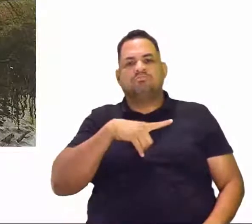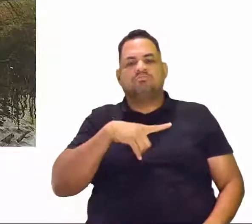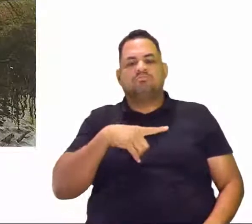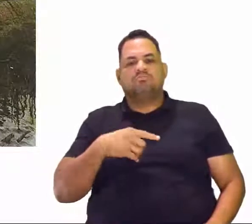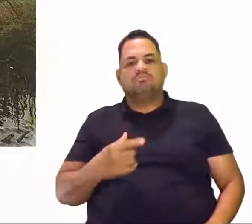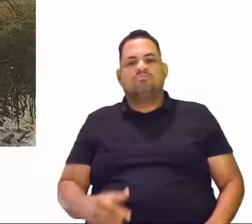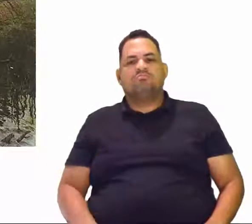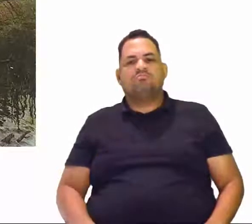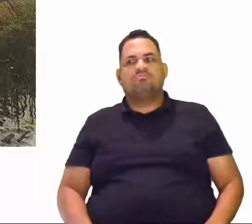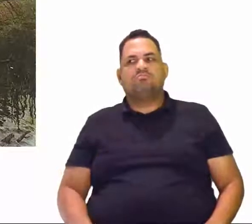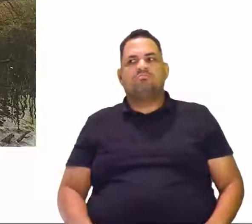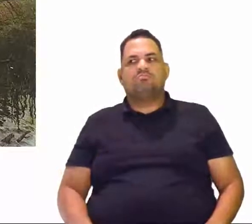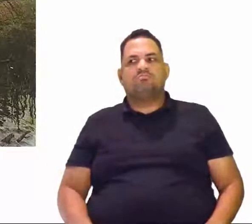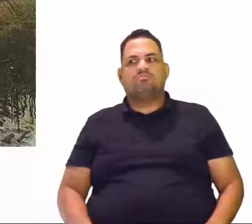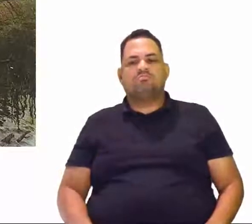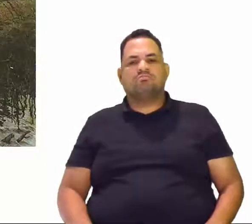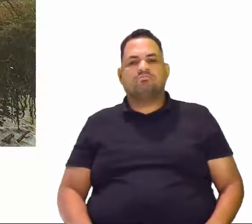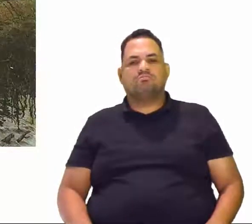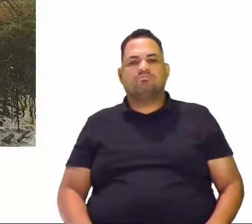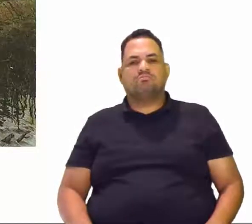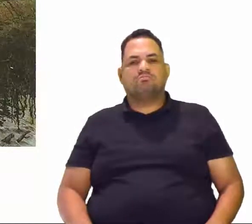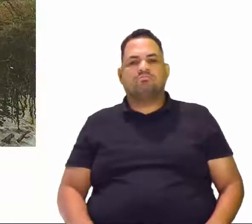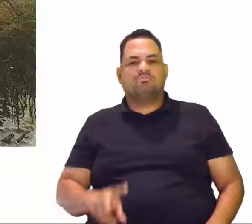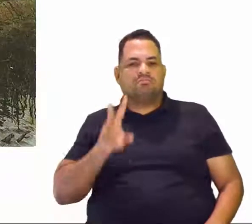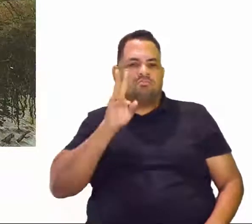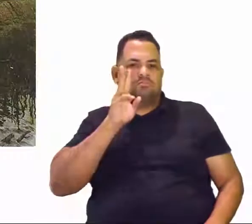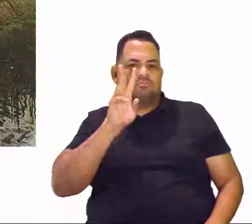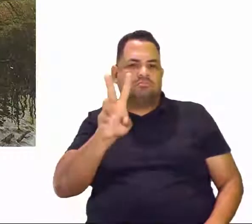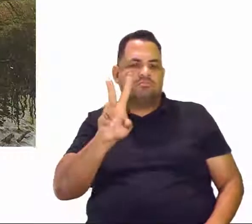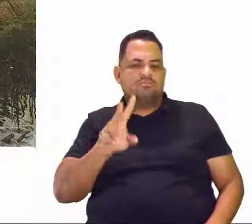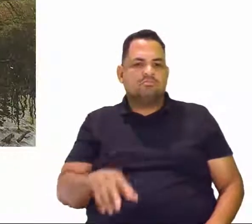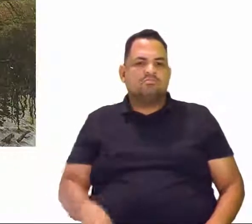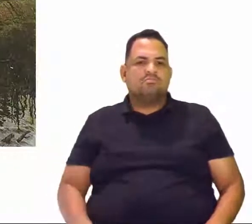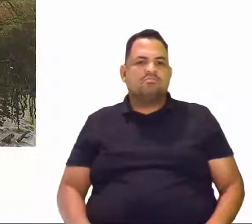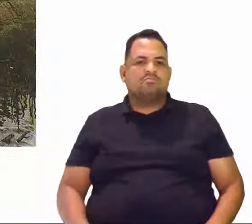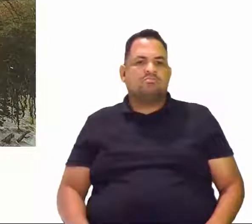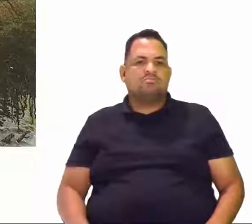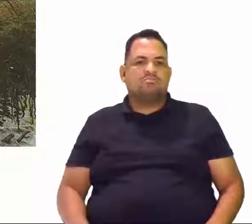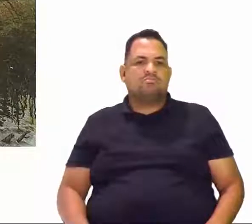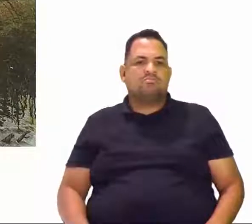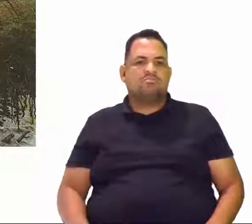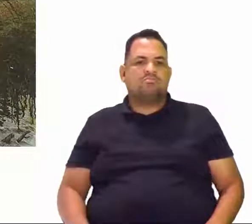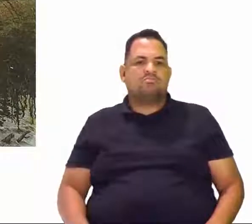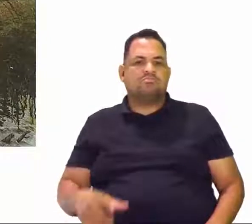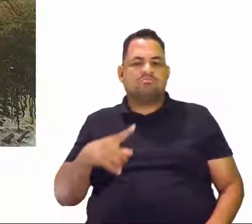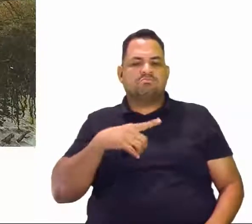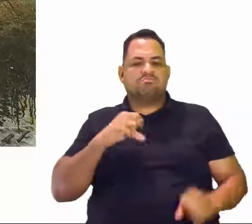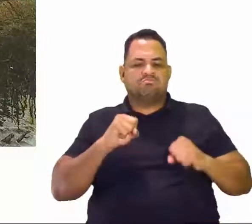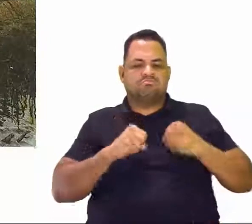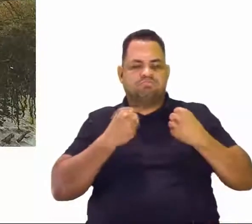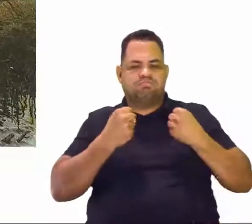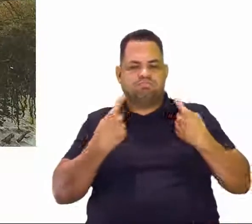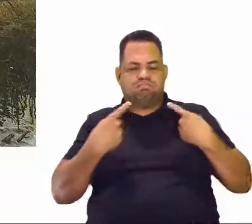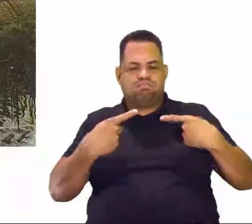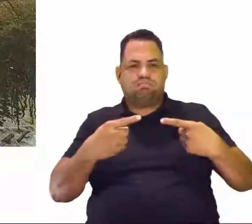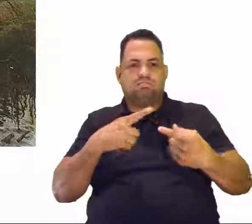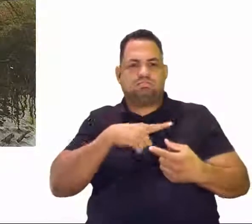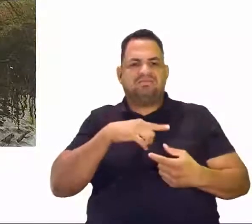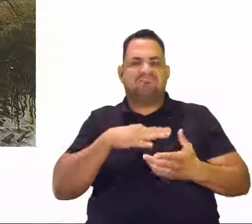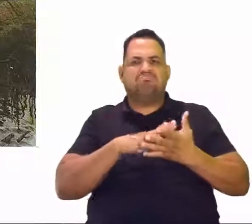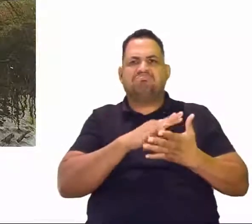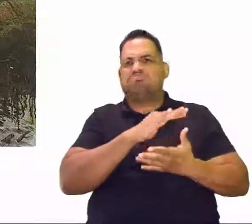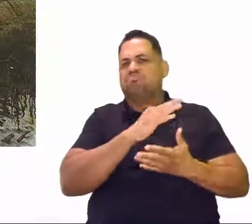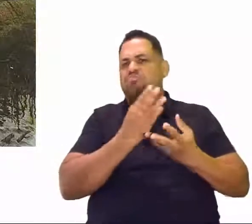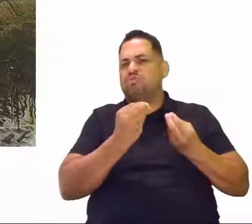resistência no nosso país né sobre essa visão dos colonizadores houve muita resistência por isso que houveram